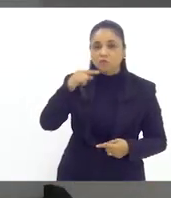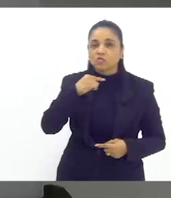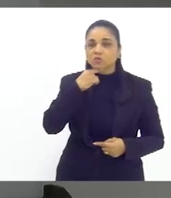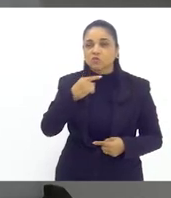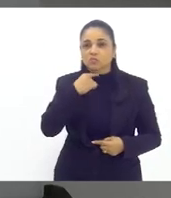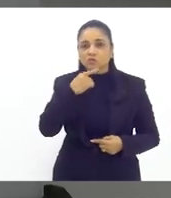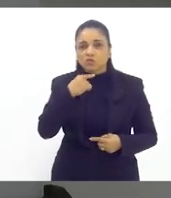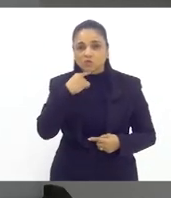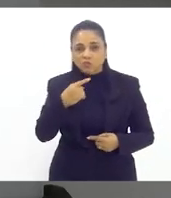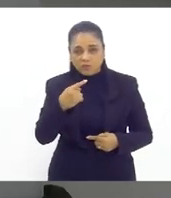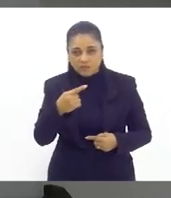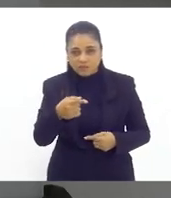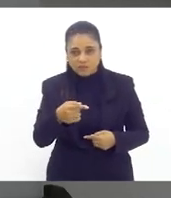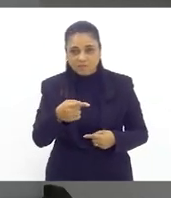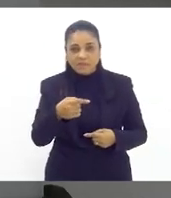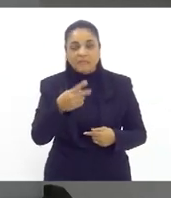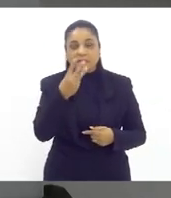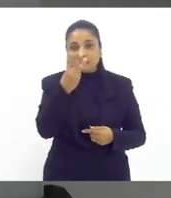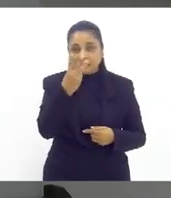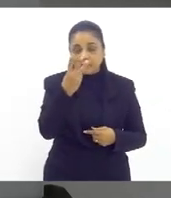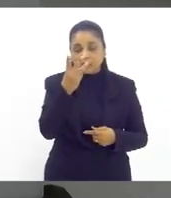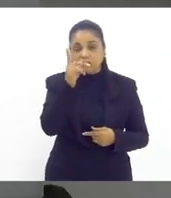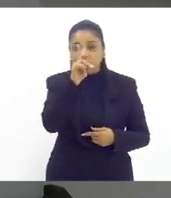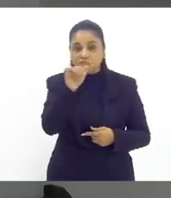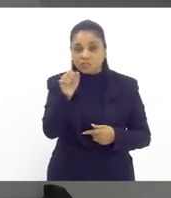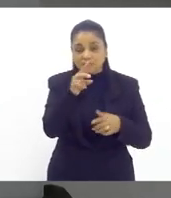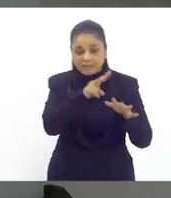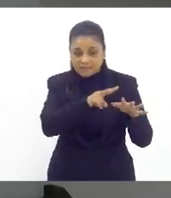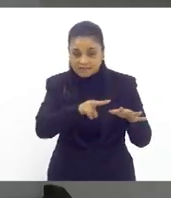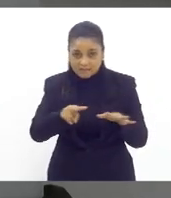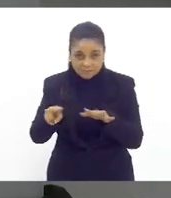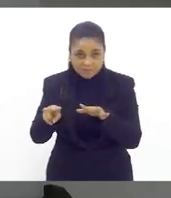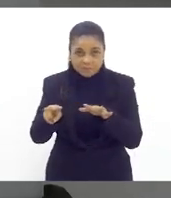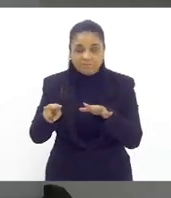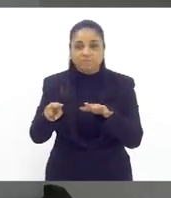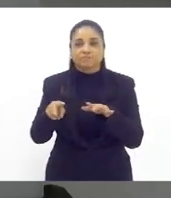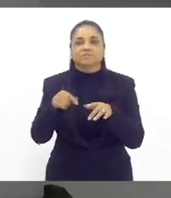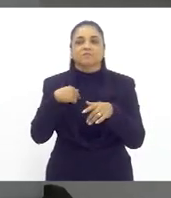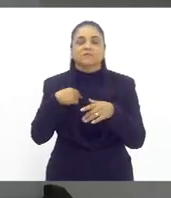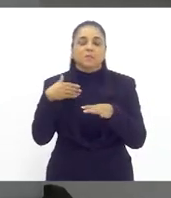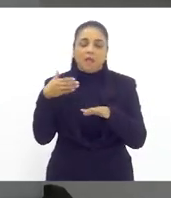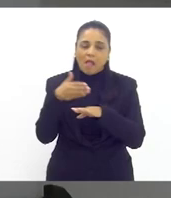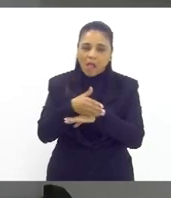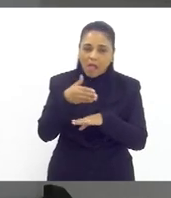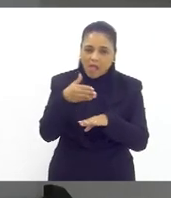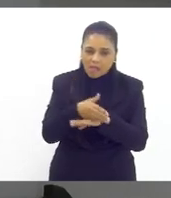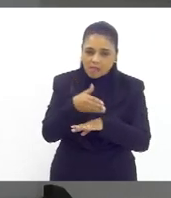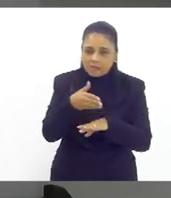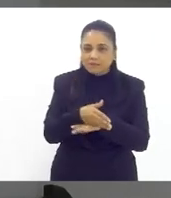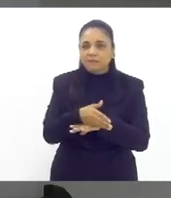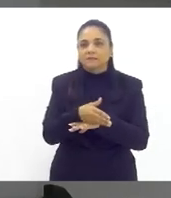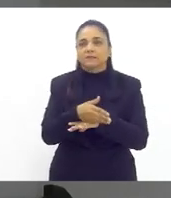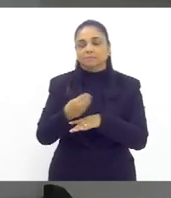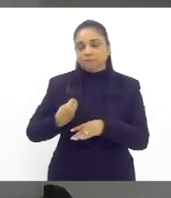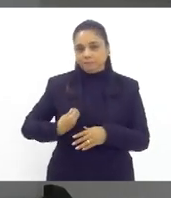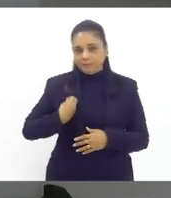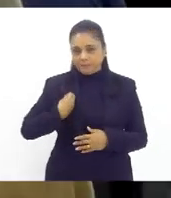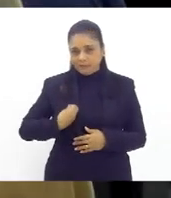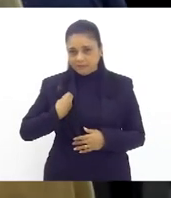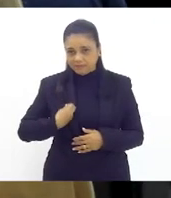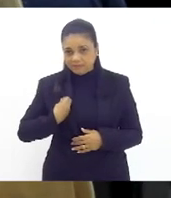estar fazendo três vezes por semana então de novo além das idas presenciais como estamos tentando dar conta